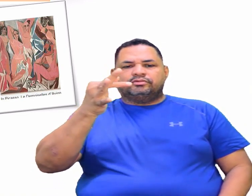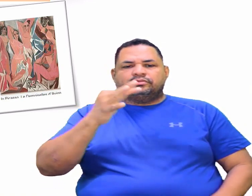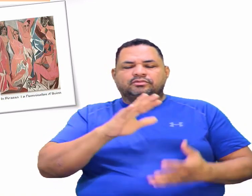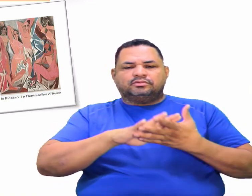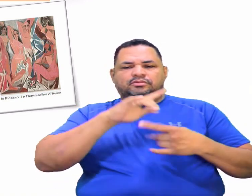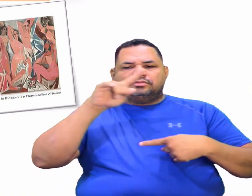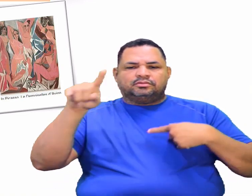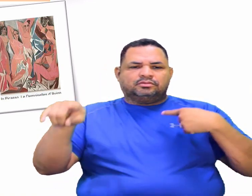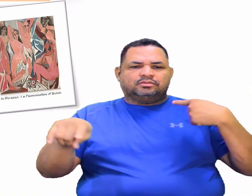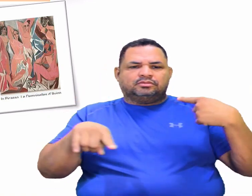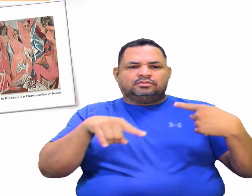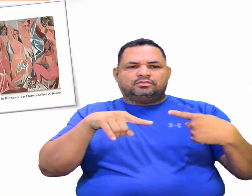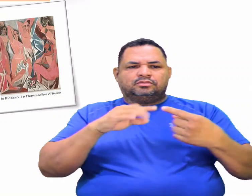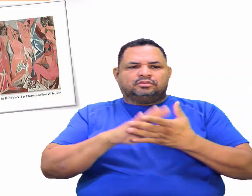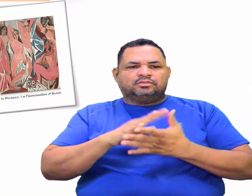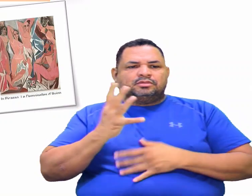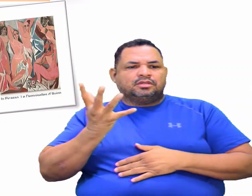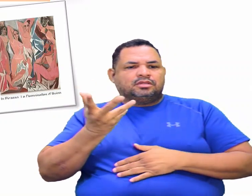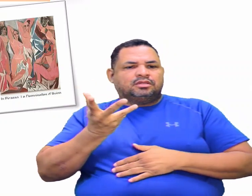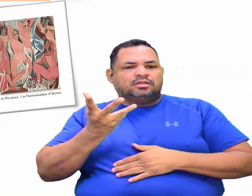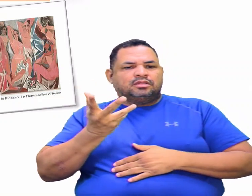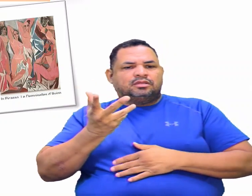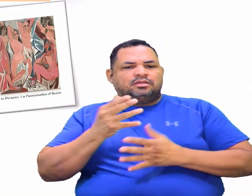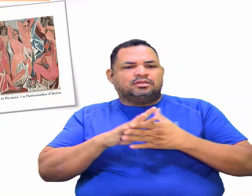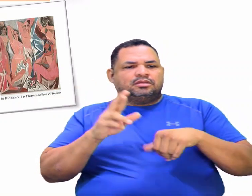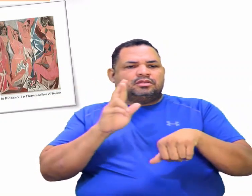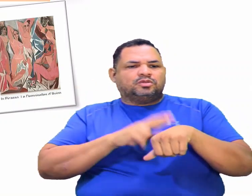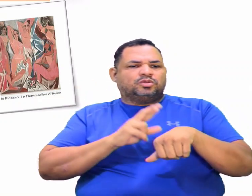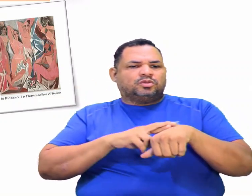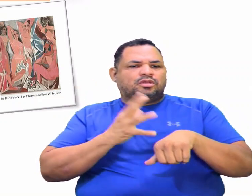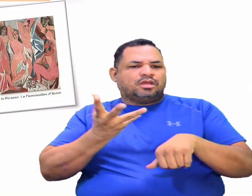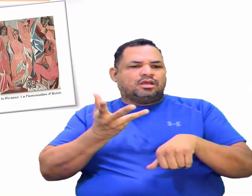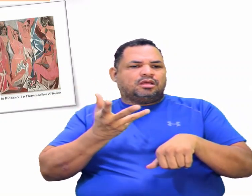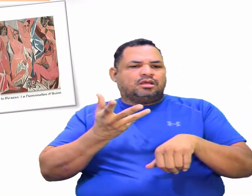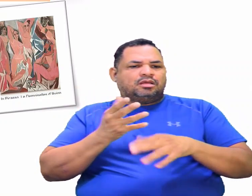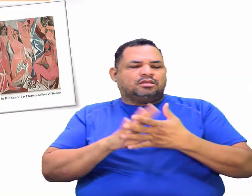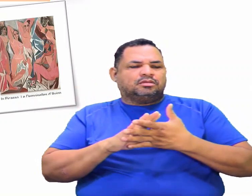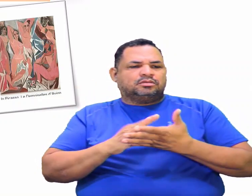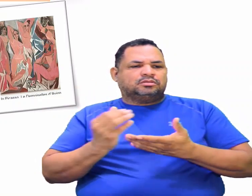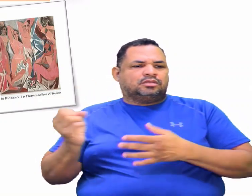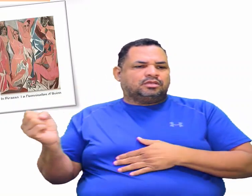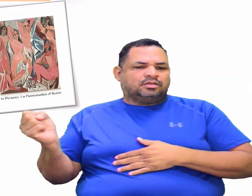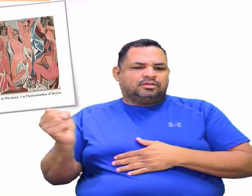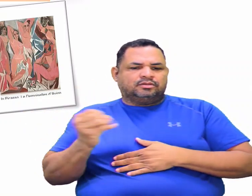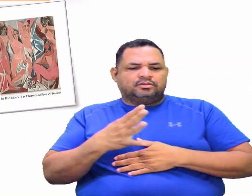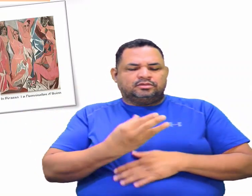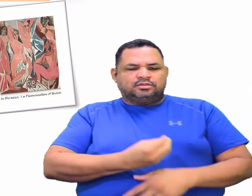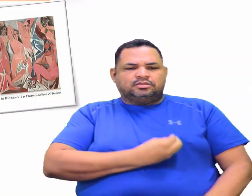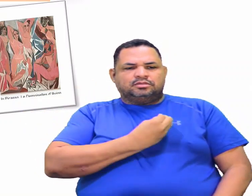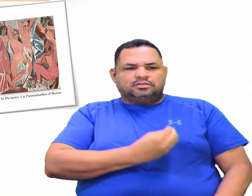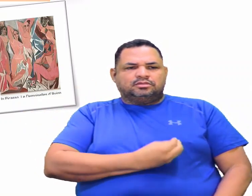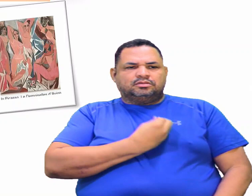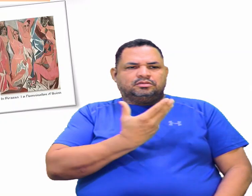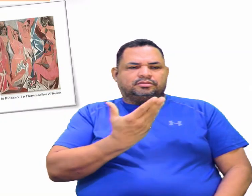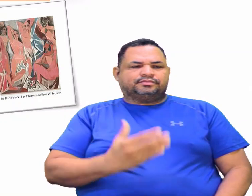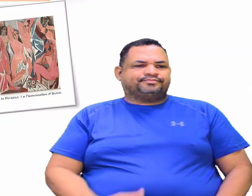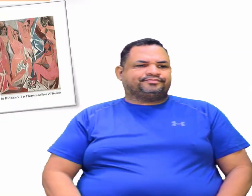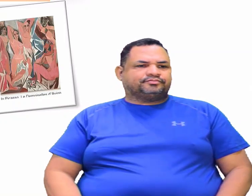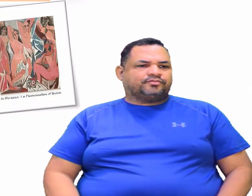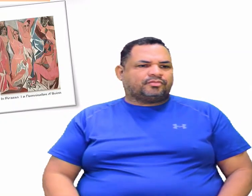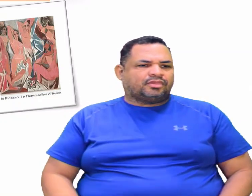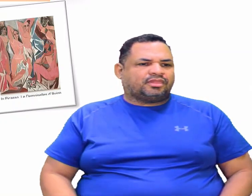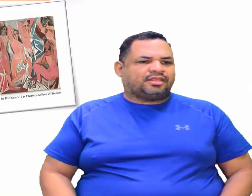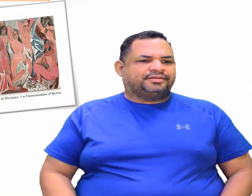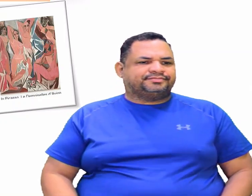focada na velocidade e no ritmo acelerado da vida contemporânea É isso